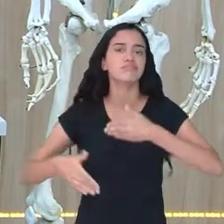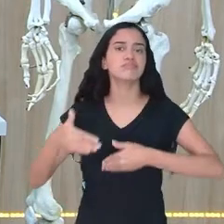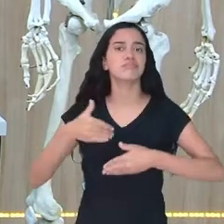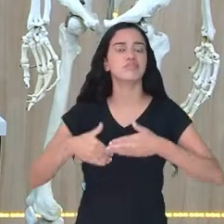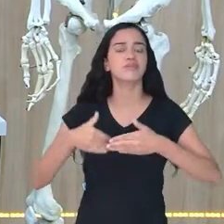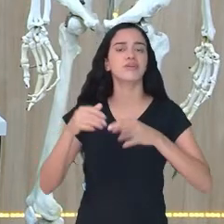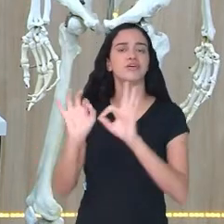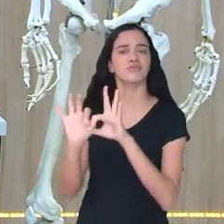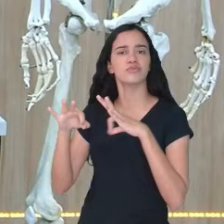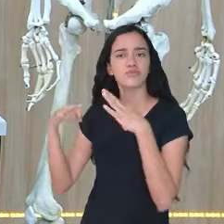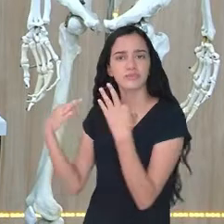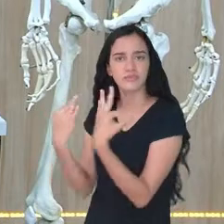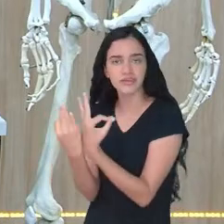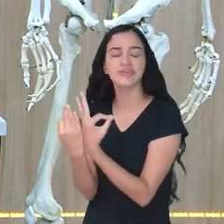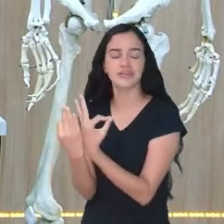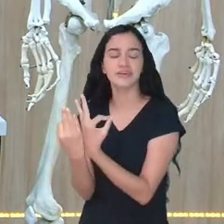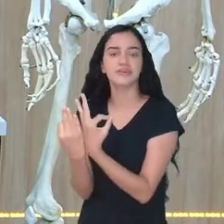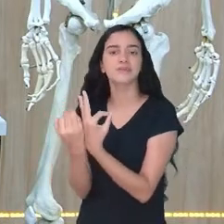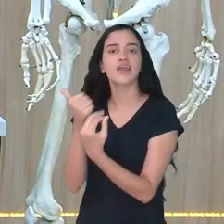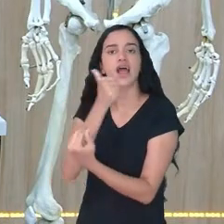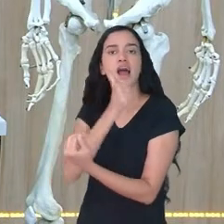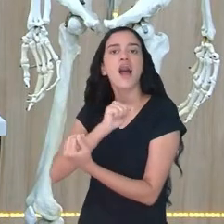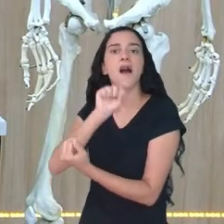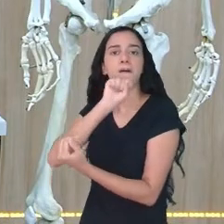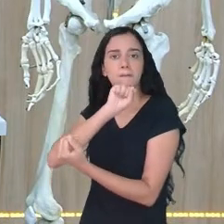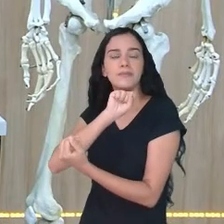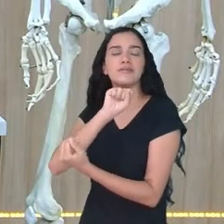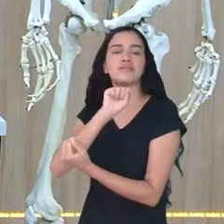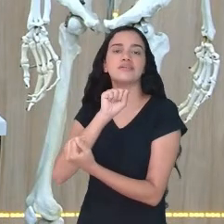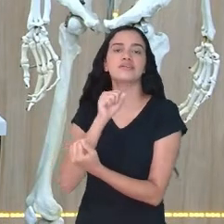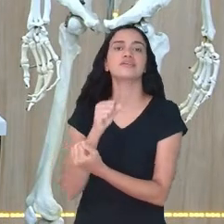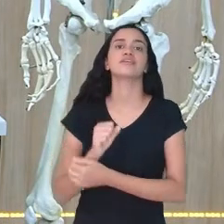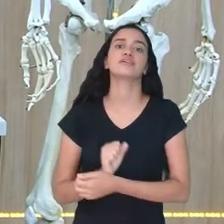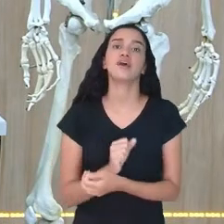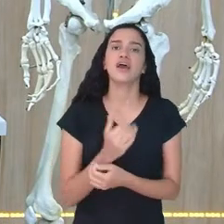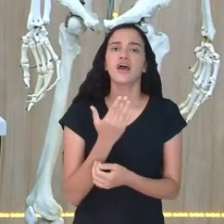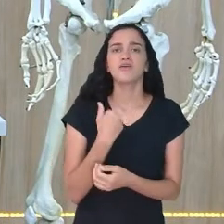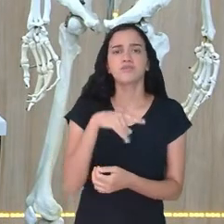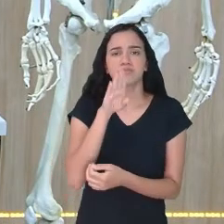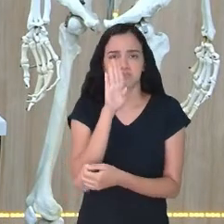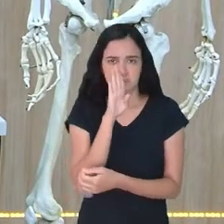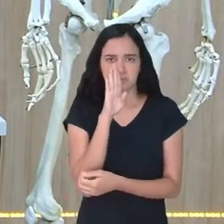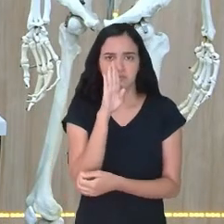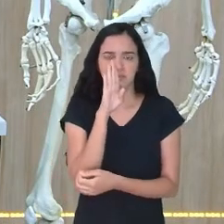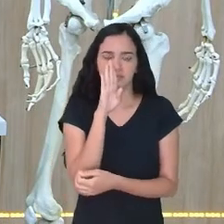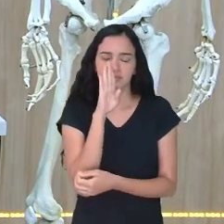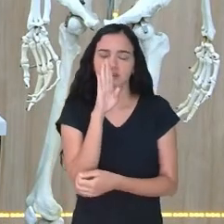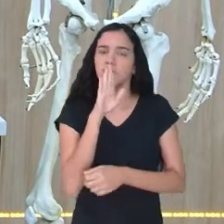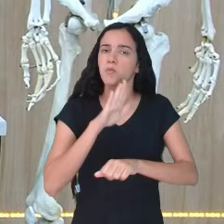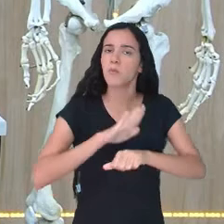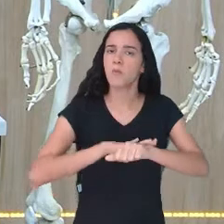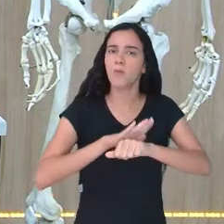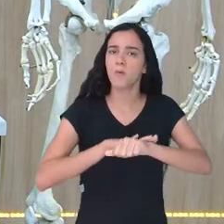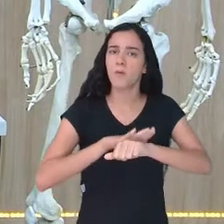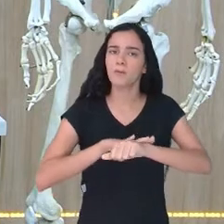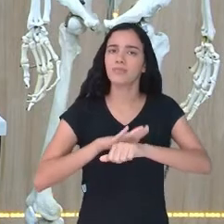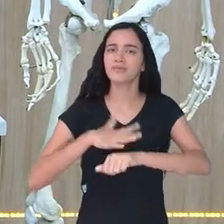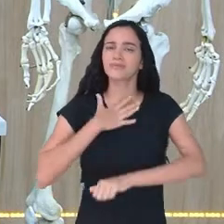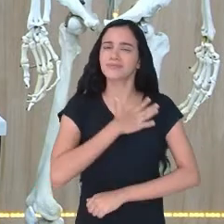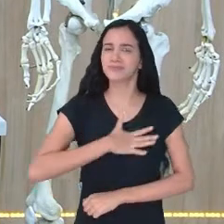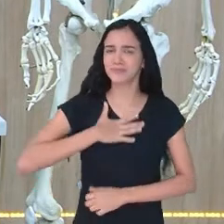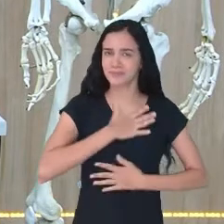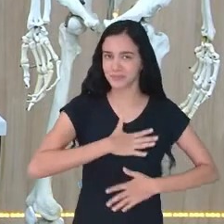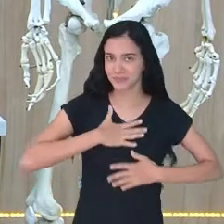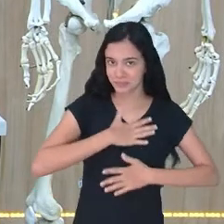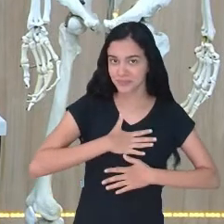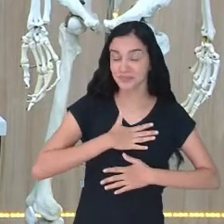os familiares, as mães que estão amamentando, fazendo silêncio, deixando que esse momento seja um momento bem prazeroso,